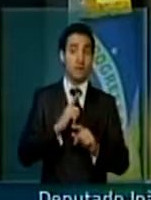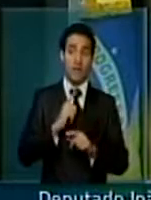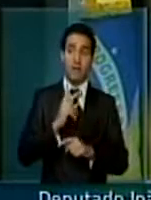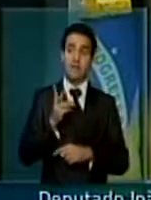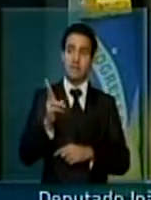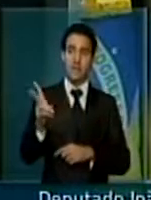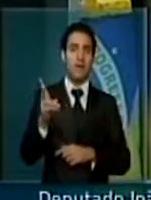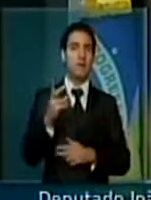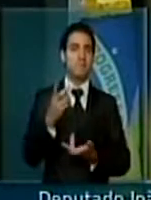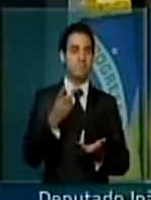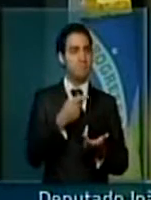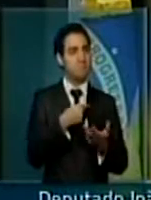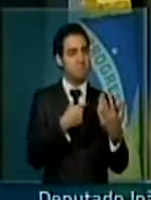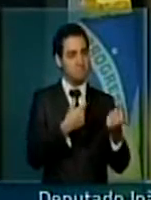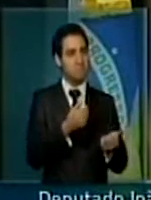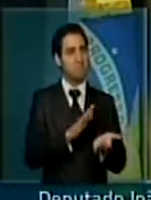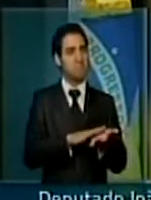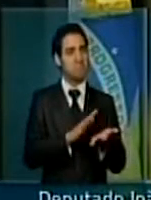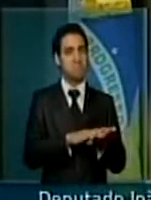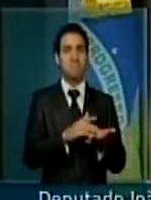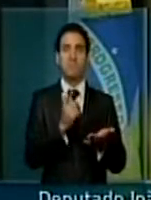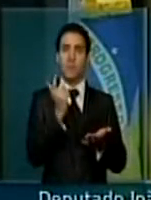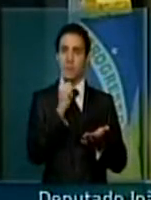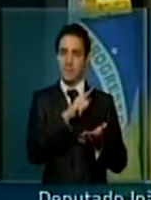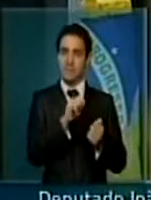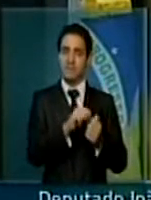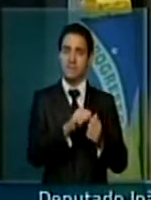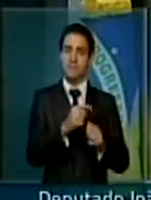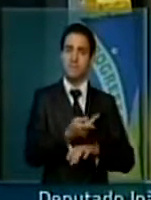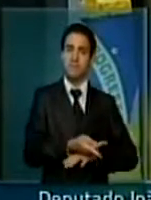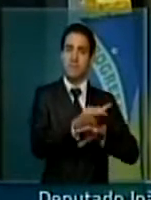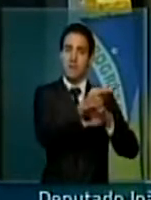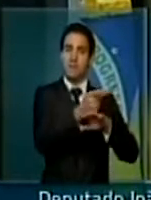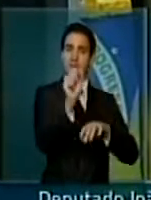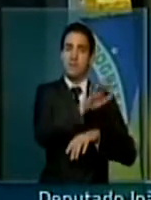tem sido reconhecido diversos anos com premiação nacional pelo